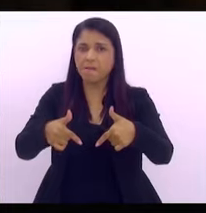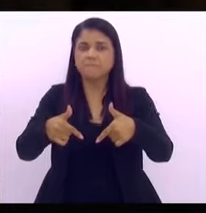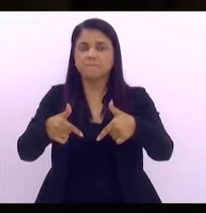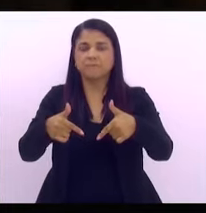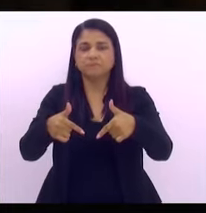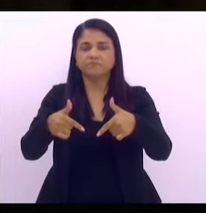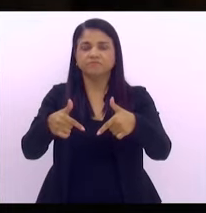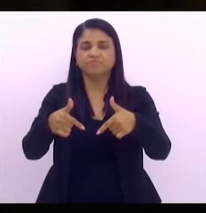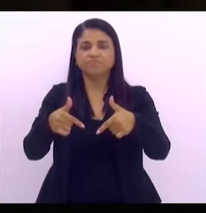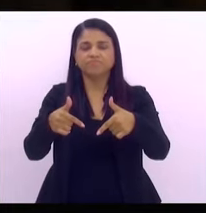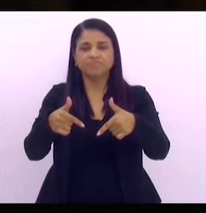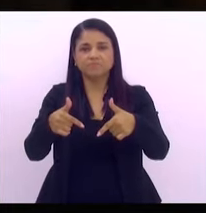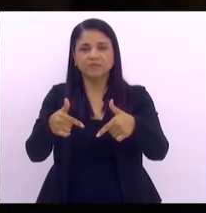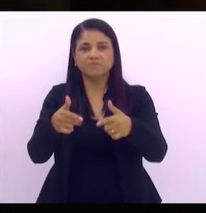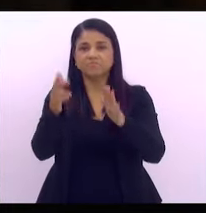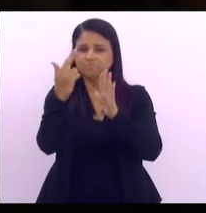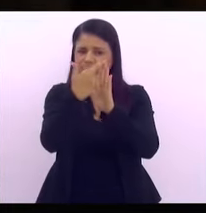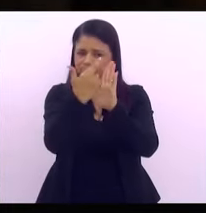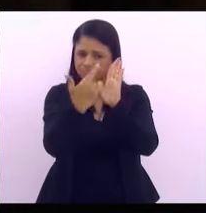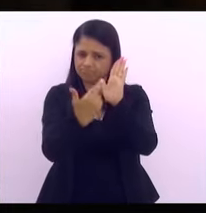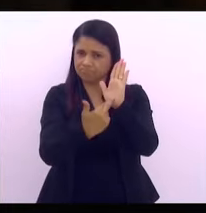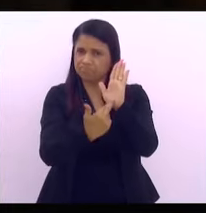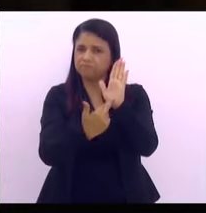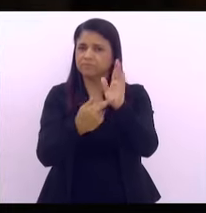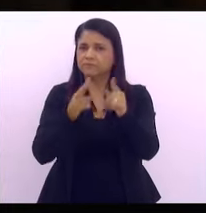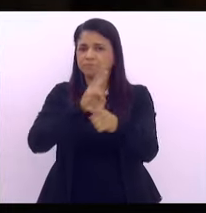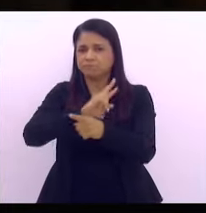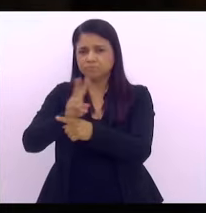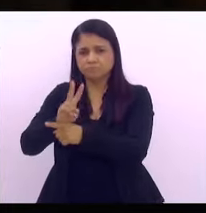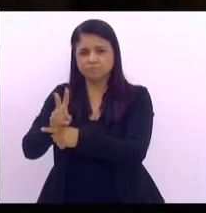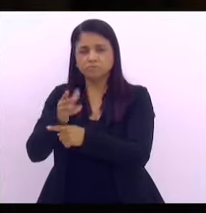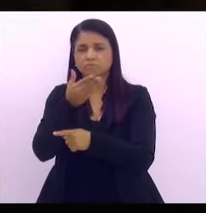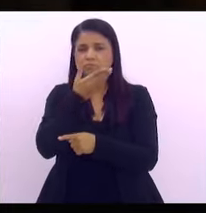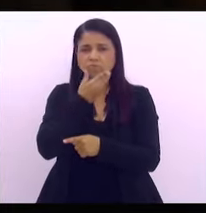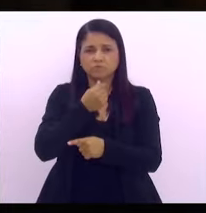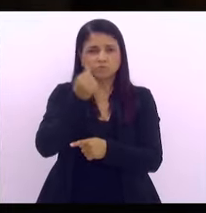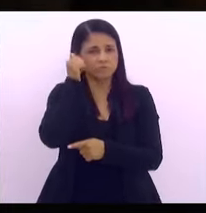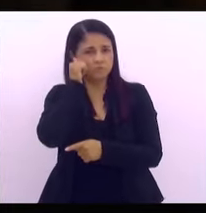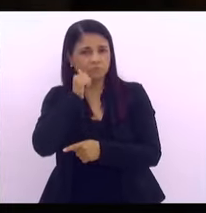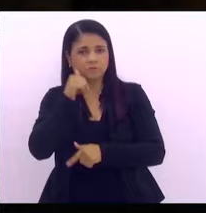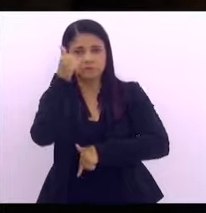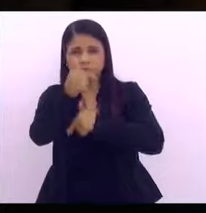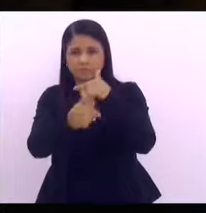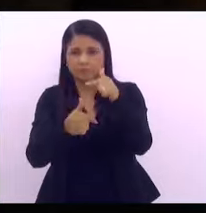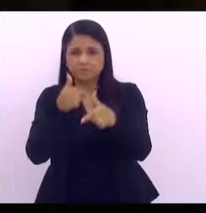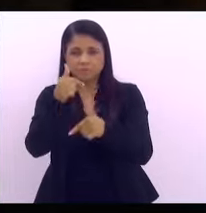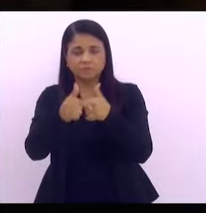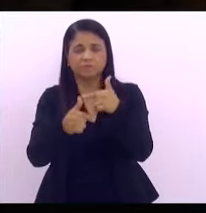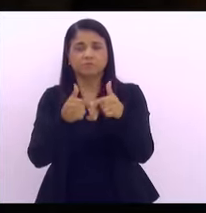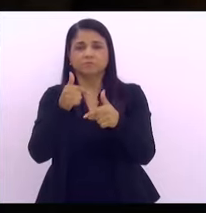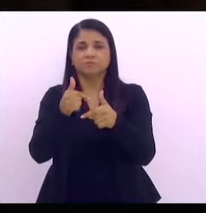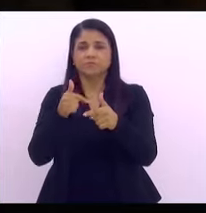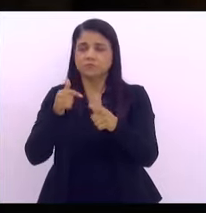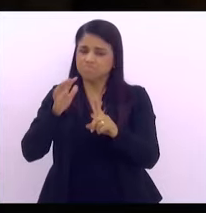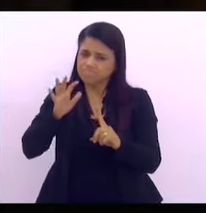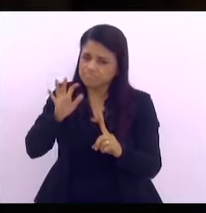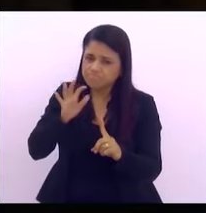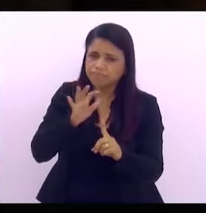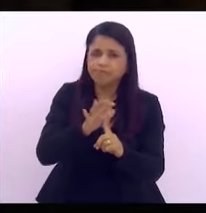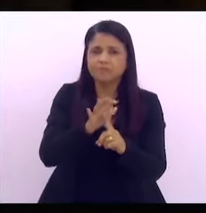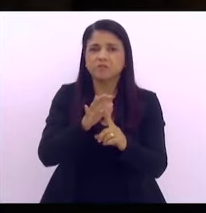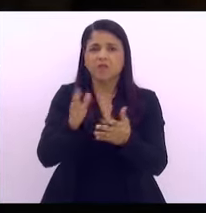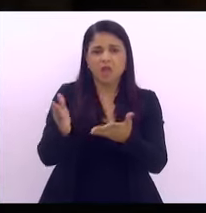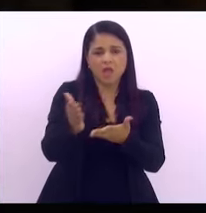do restabelecimento das regras que protegem as trabalhadoras e os trabalhadores que foram duramente massacrados com a